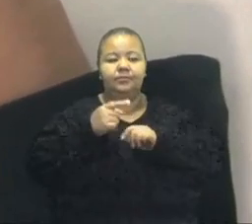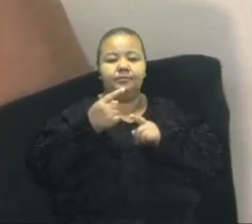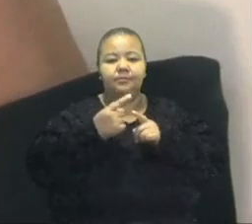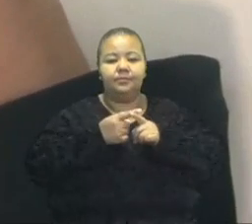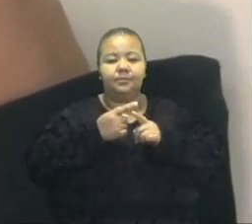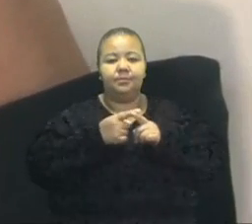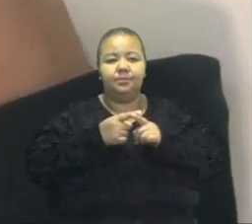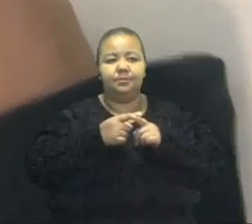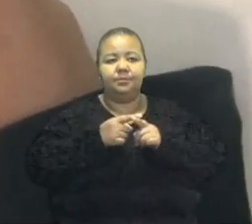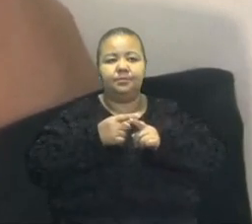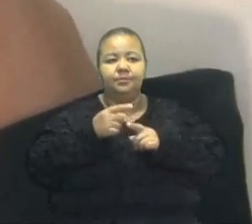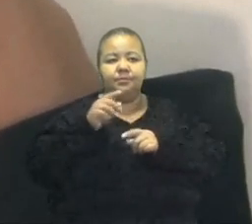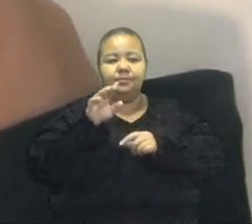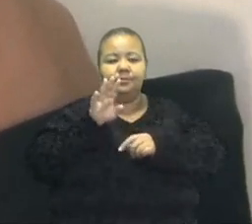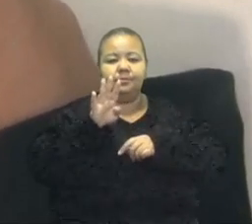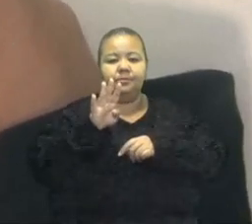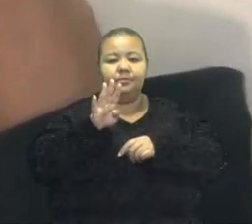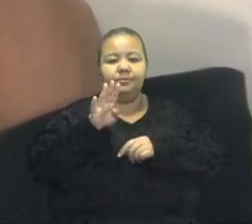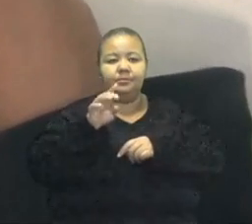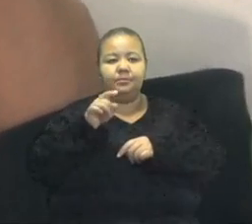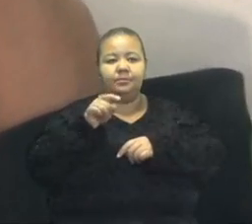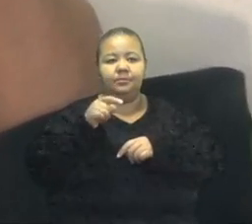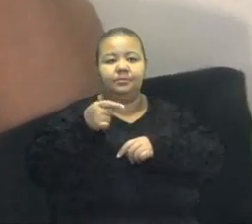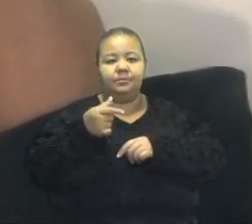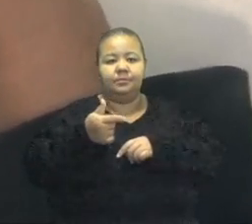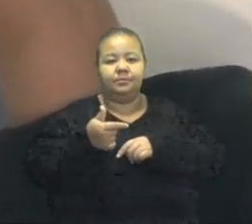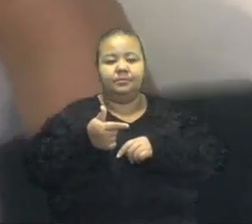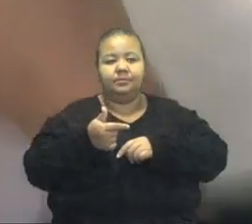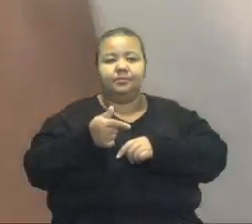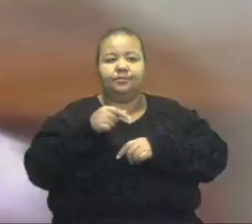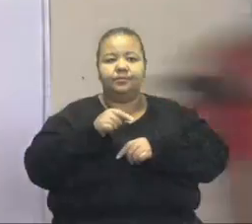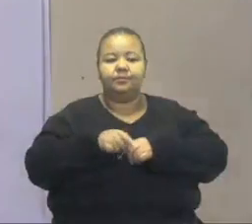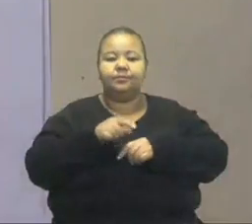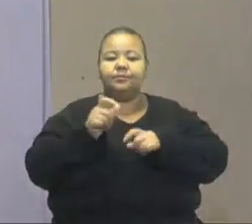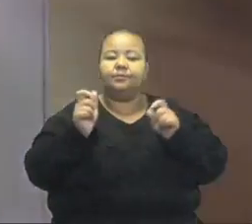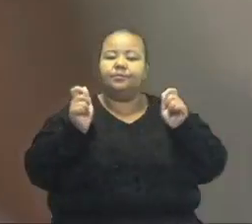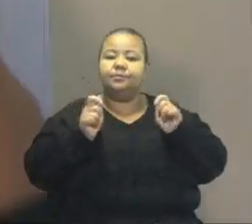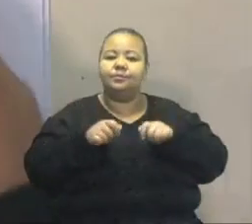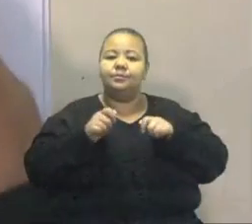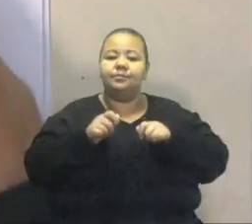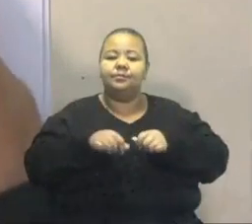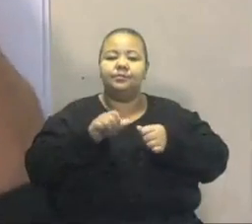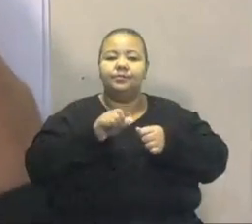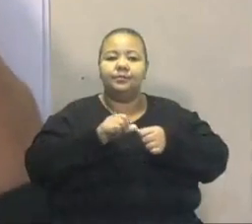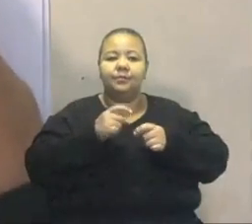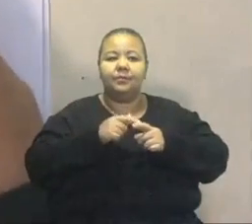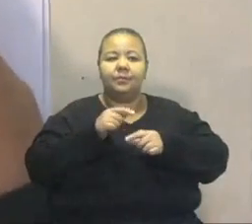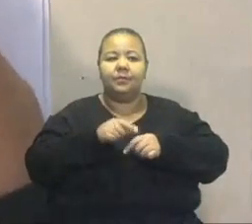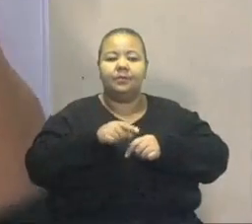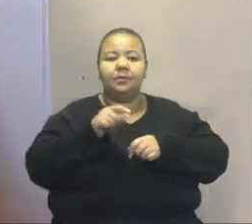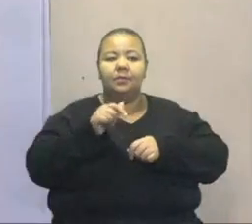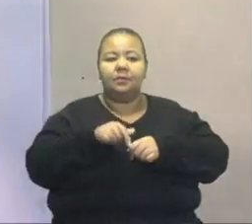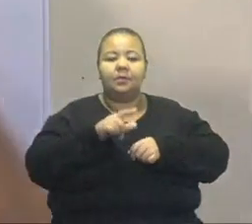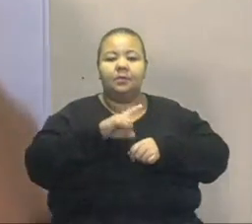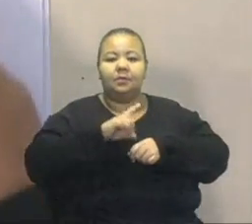vezes 4 e 2. Este produto é possível porque aqui nós